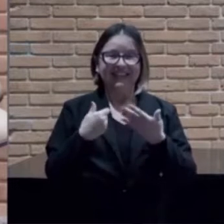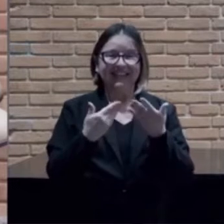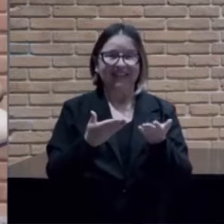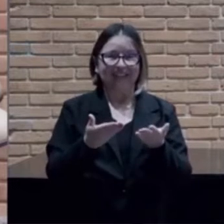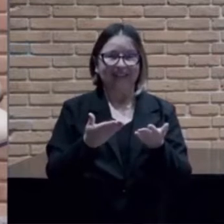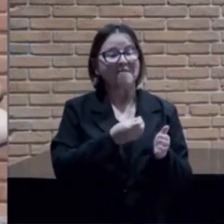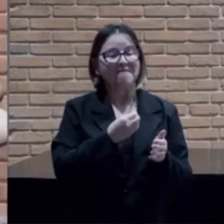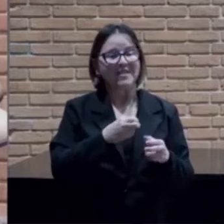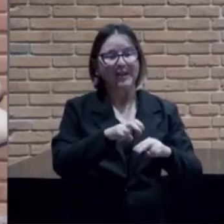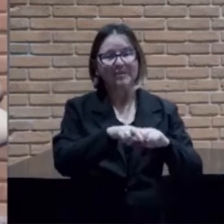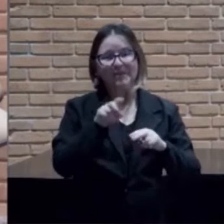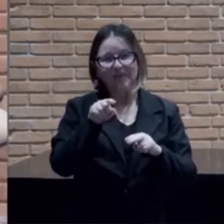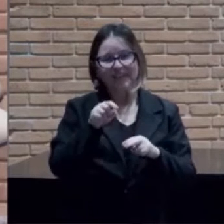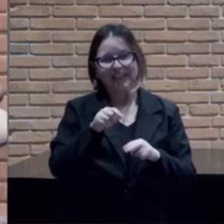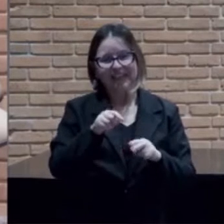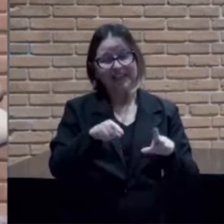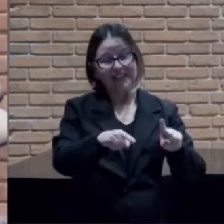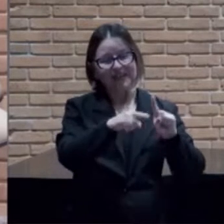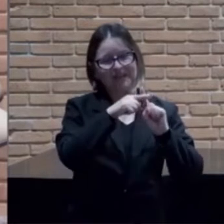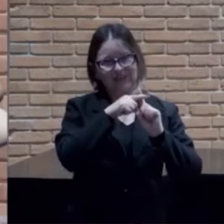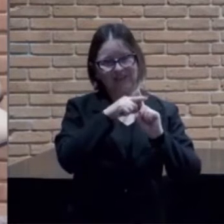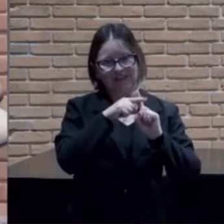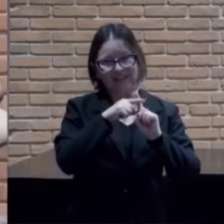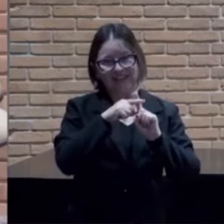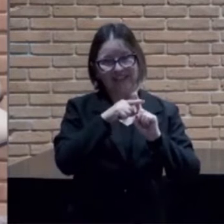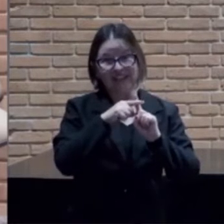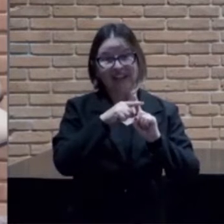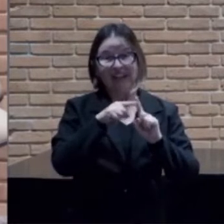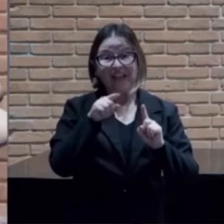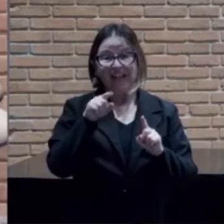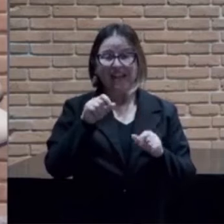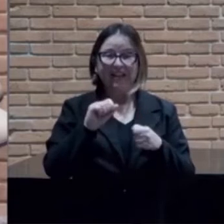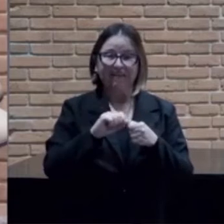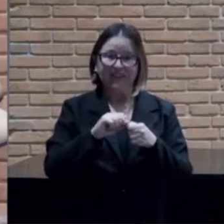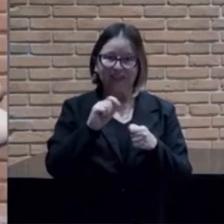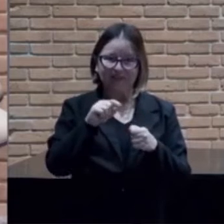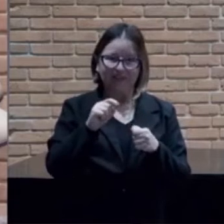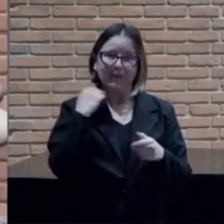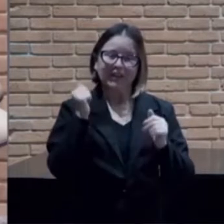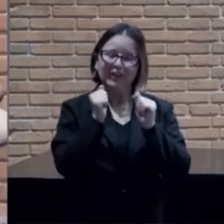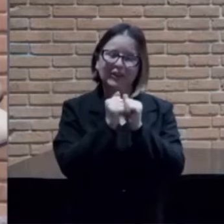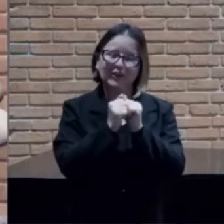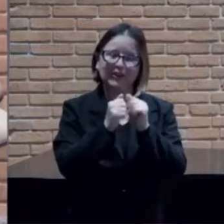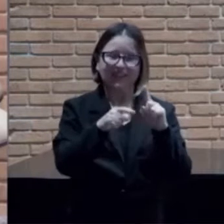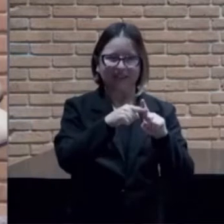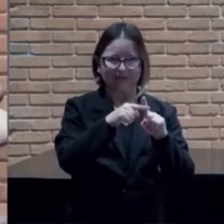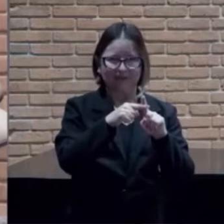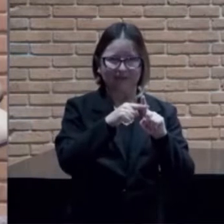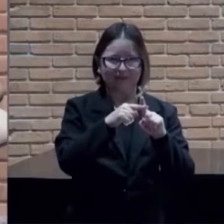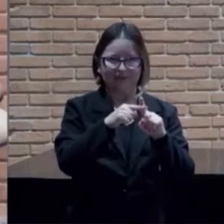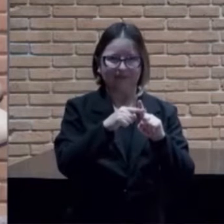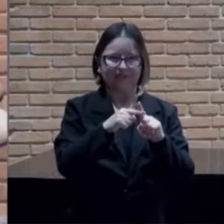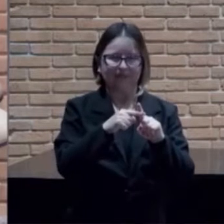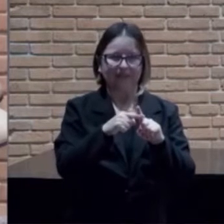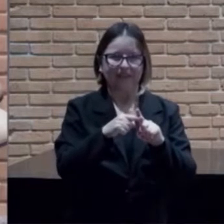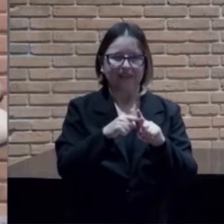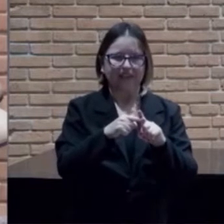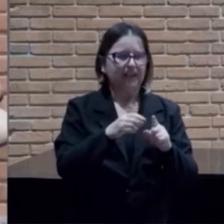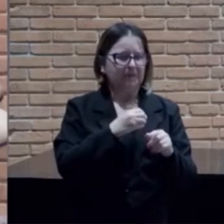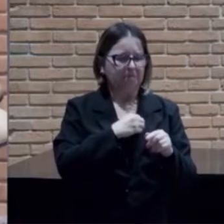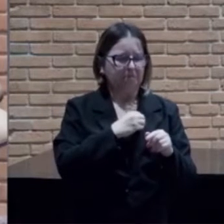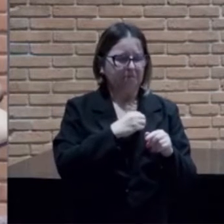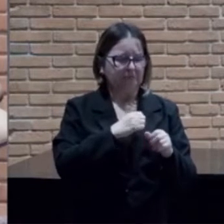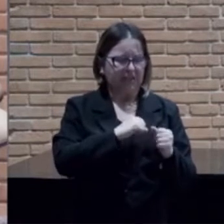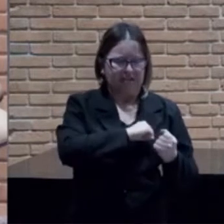e morreu no seu lugar aquele que te levou a morrer juntamente com ele tirou o pecado do mundo colocou esse pecado do mundo no